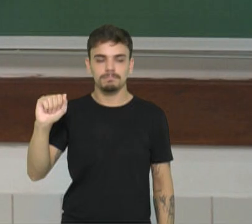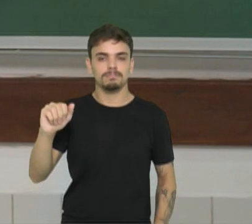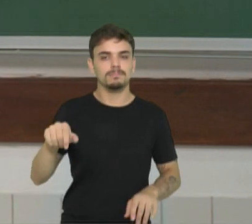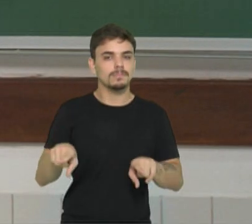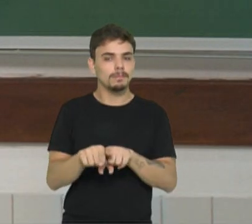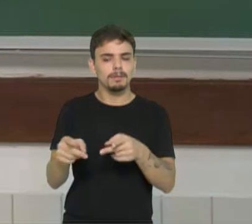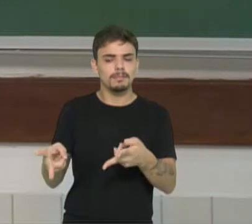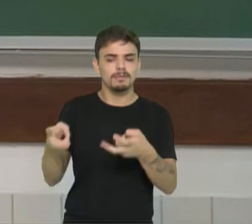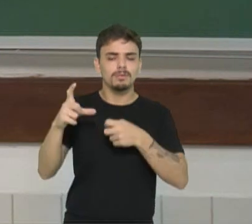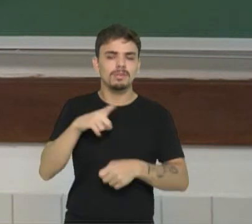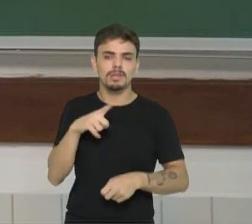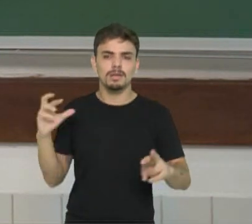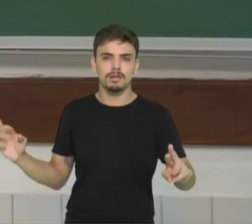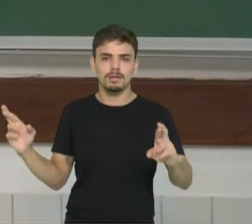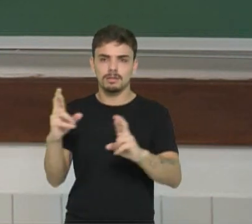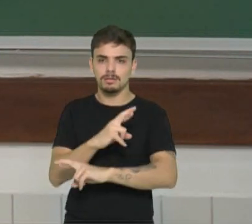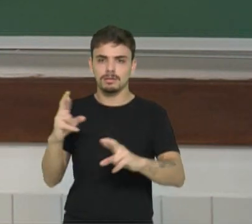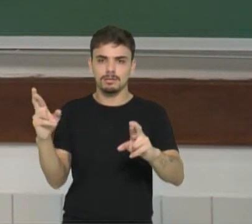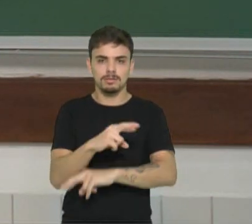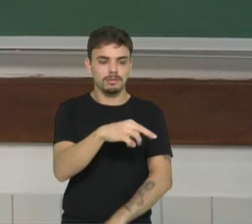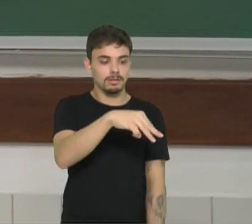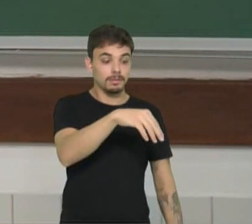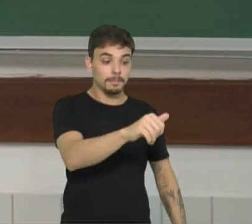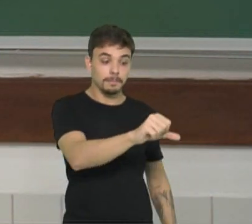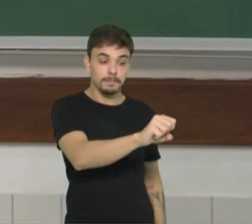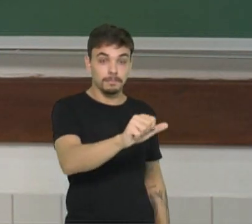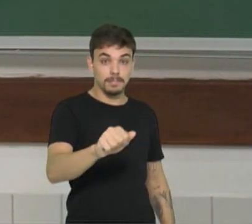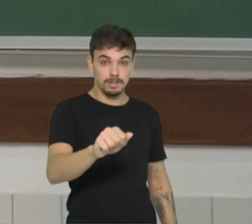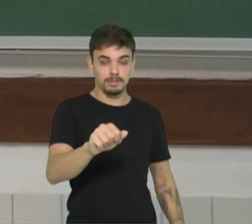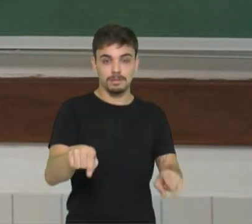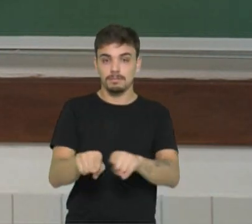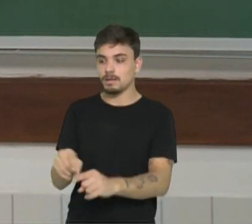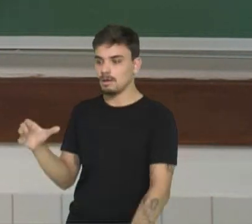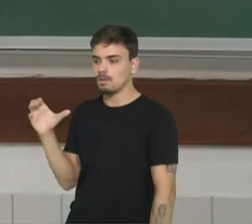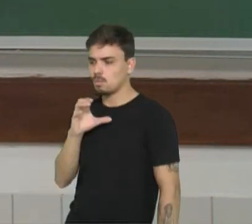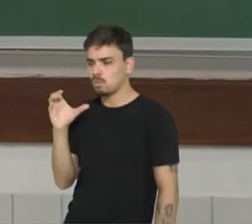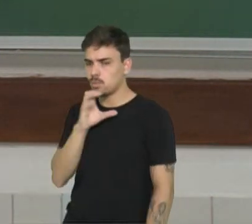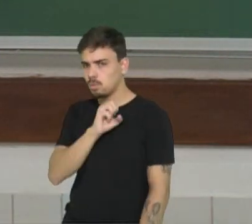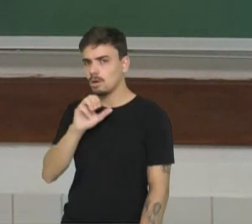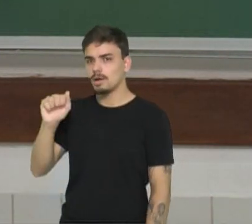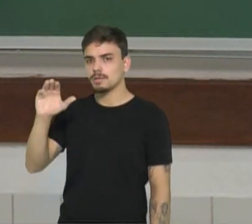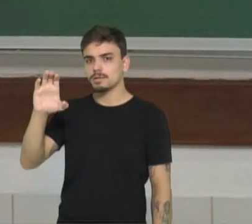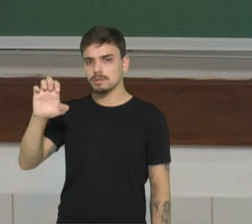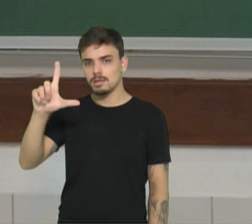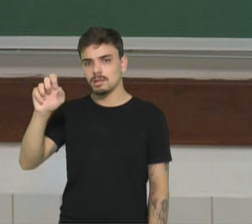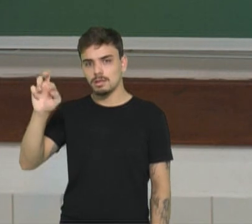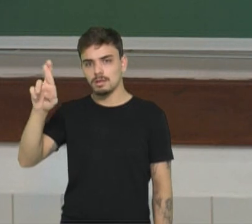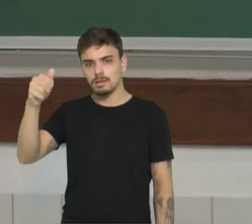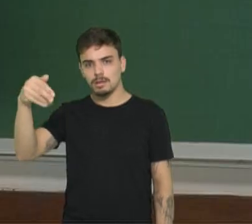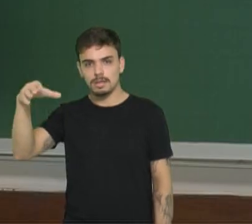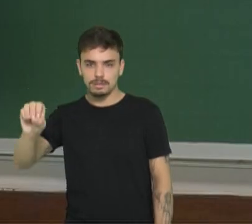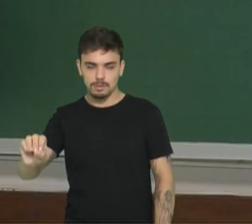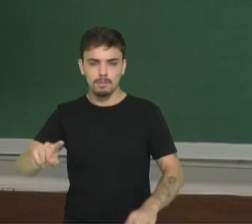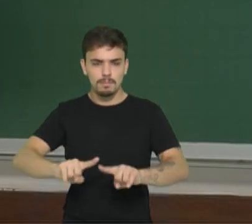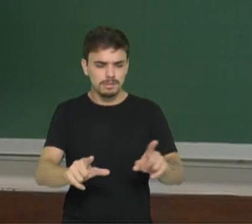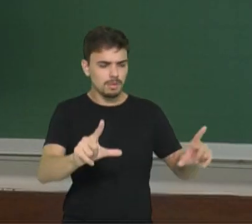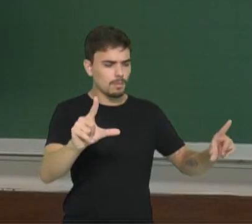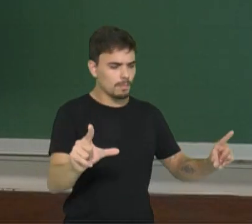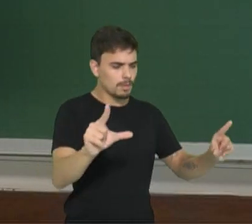uma relação entre massa e aceleração, tá? Quanto menor a massa